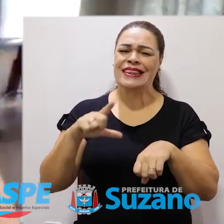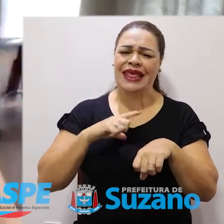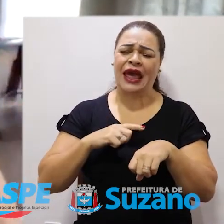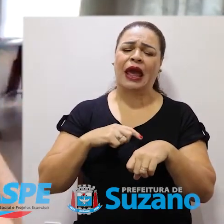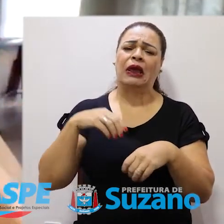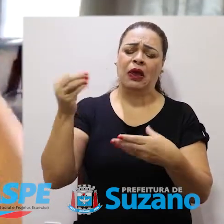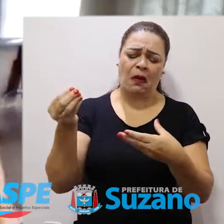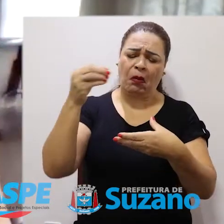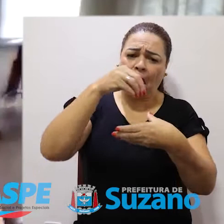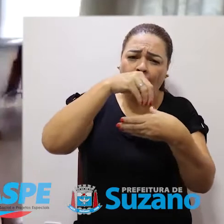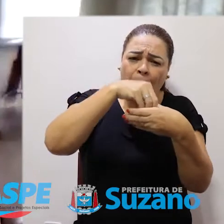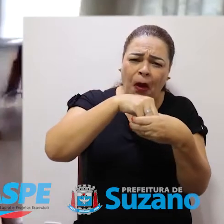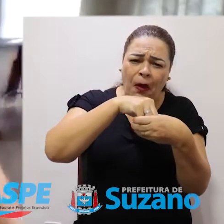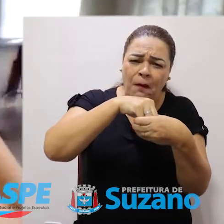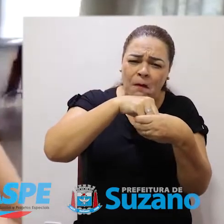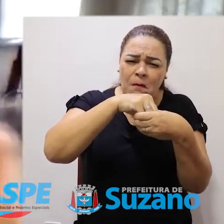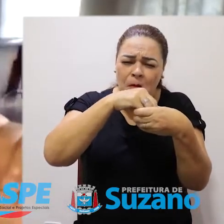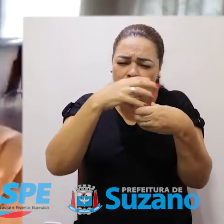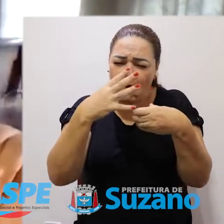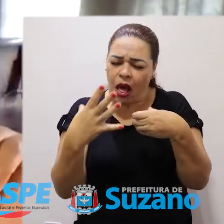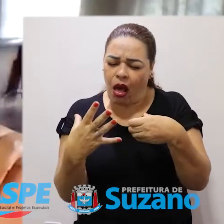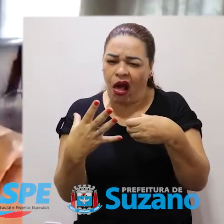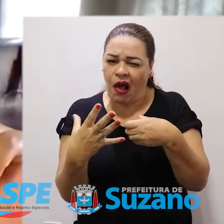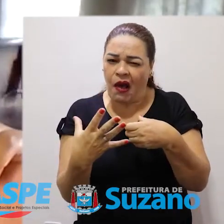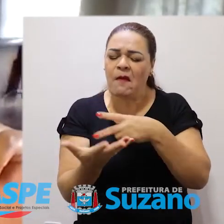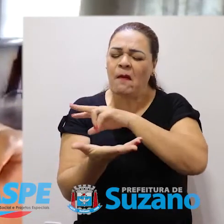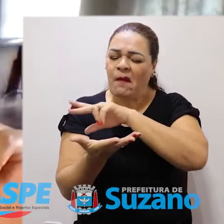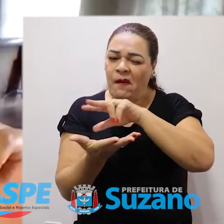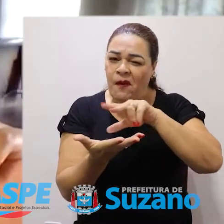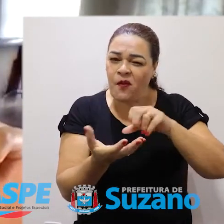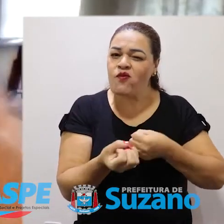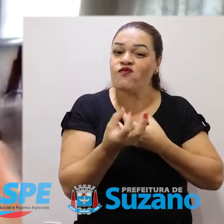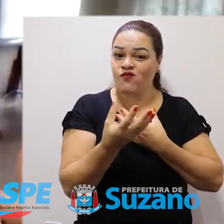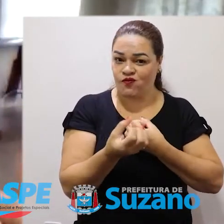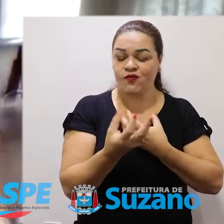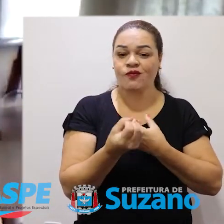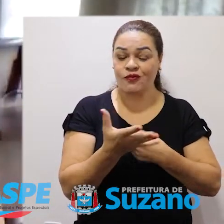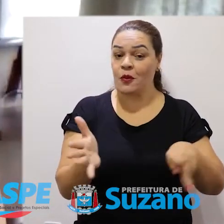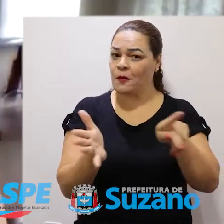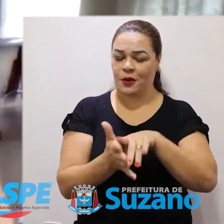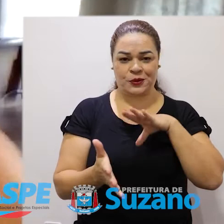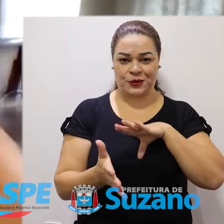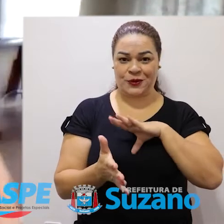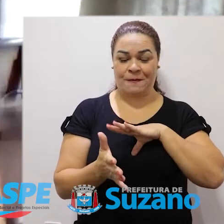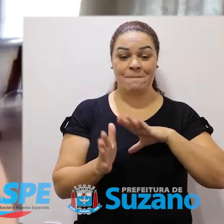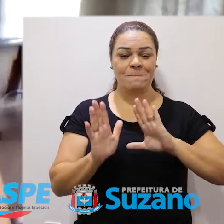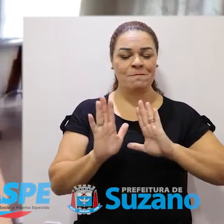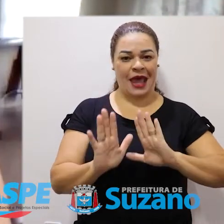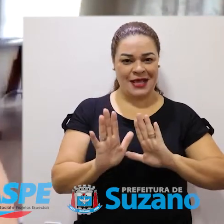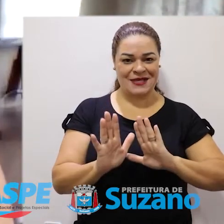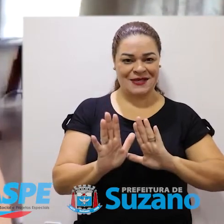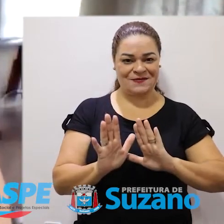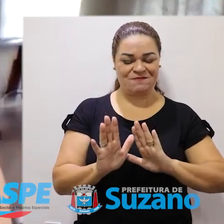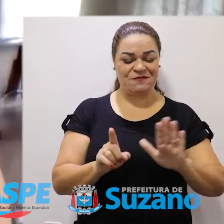coisas, né, dentro dessa construção, que é o que na língua portuguesa se pede. Quando eu vou